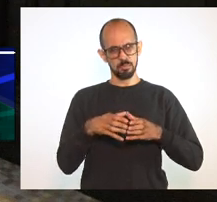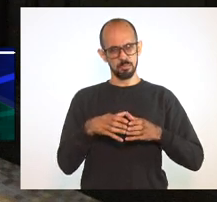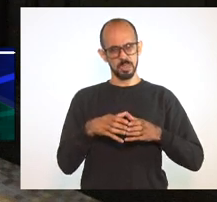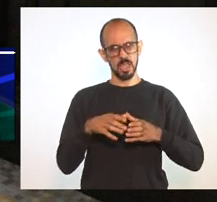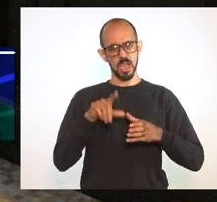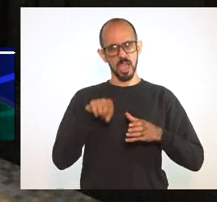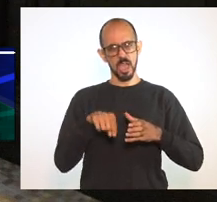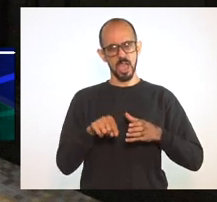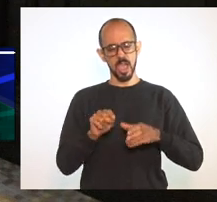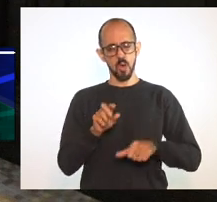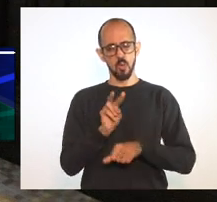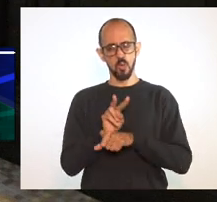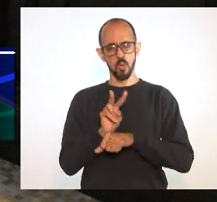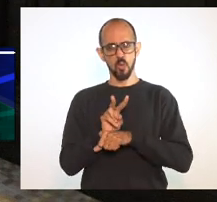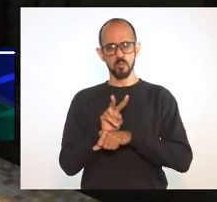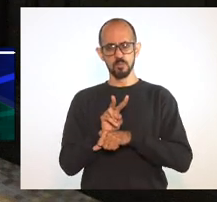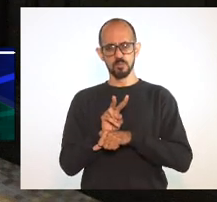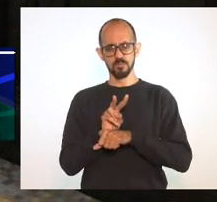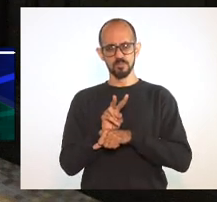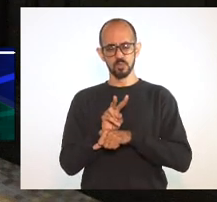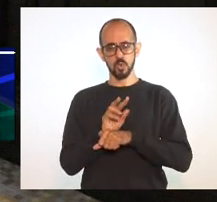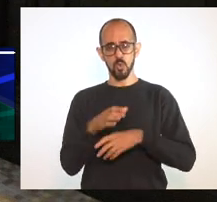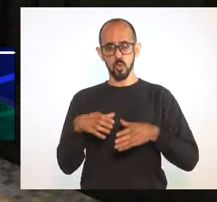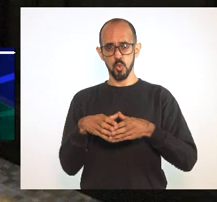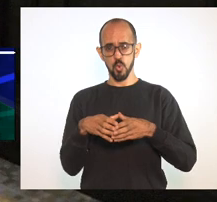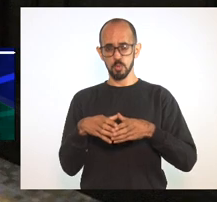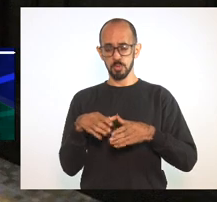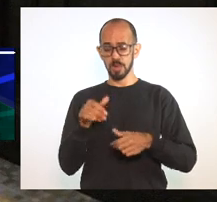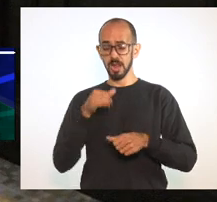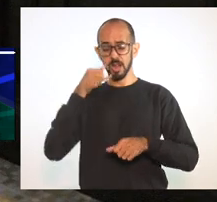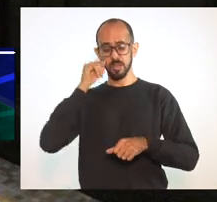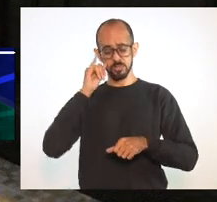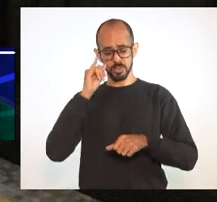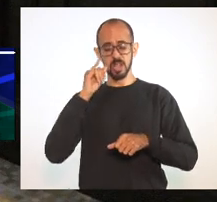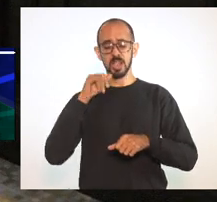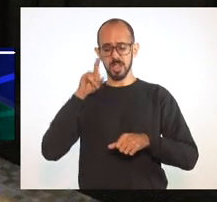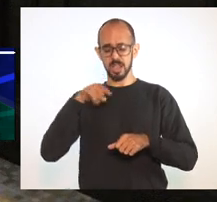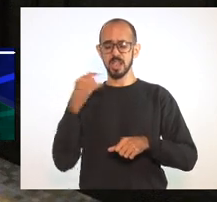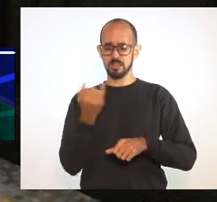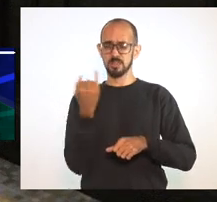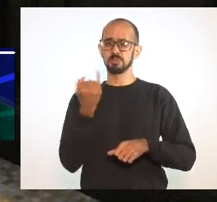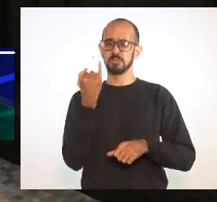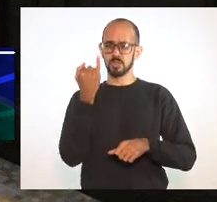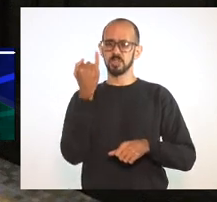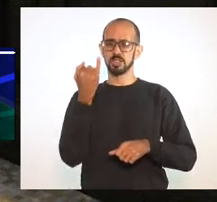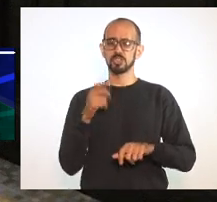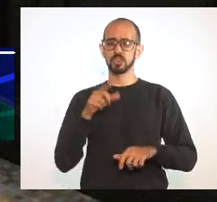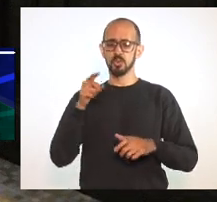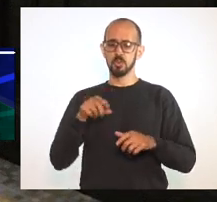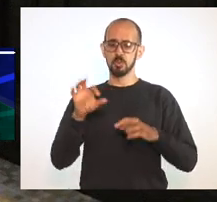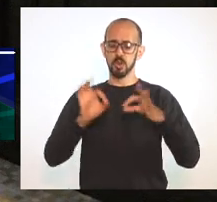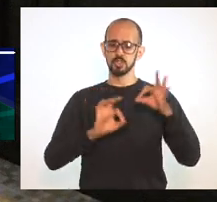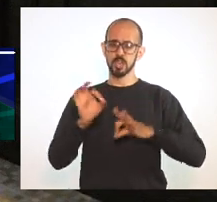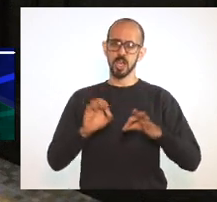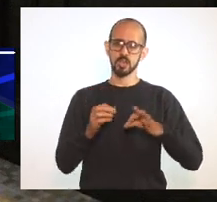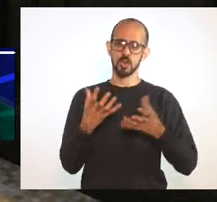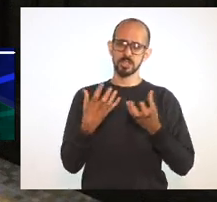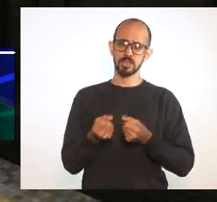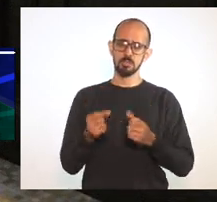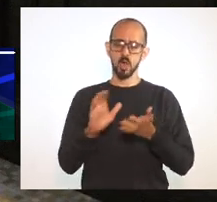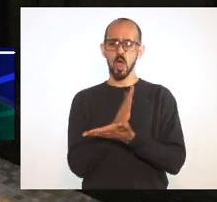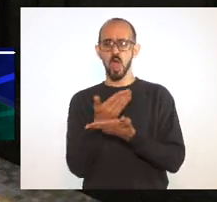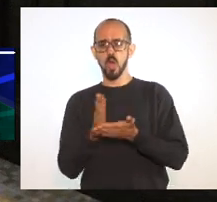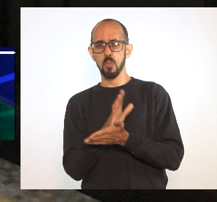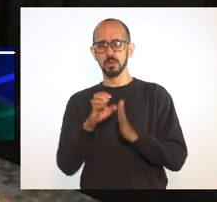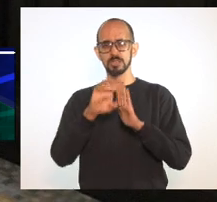prevenção e combate à violência obstétrica é essencial. O projeto recebeu algumas emendas, a gente vai conversar